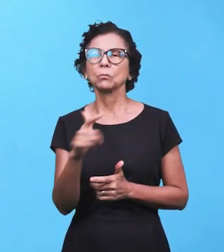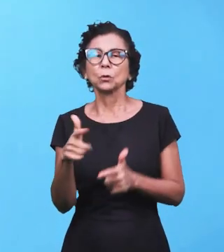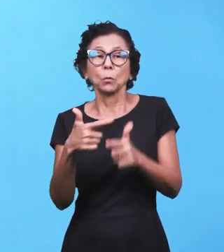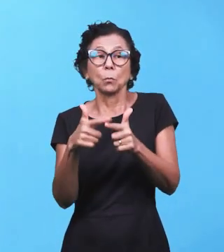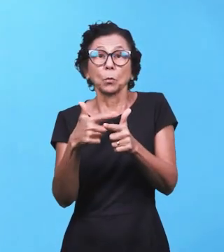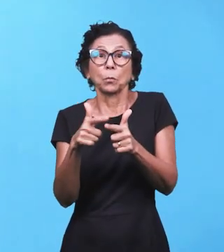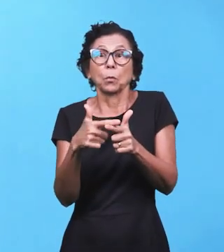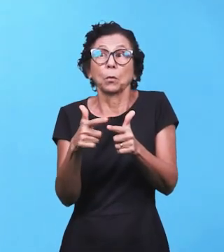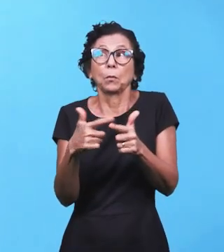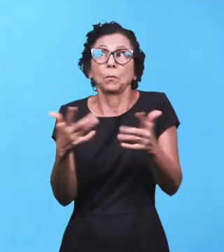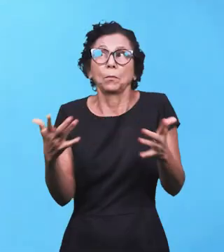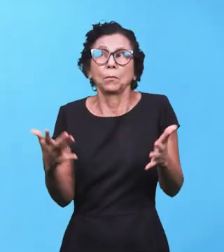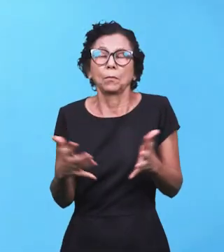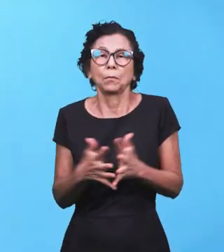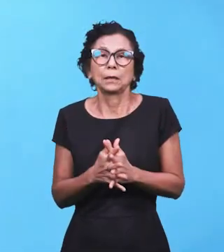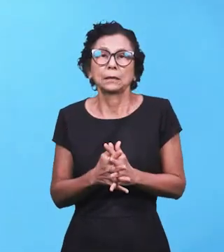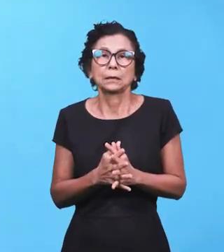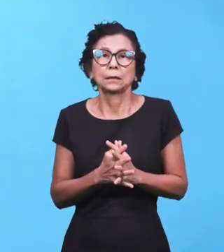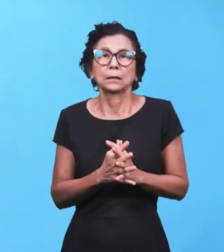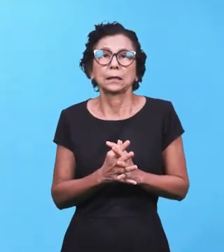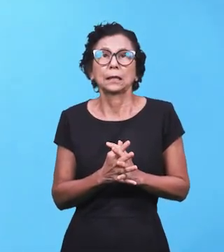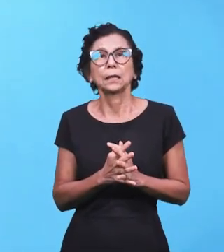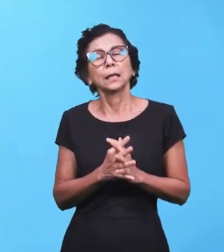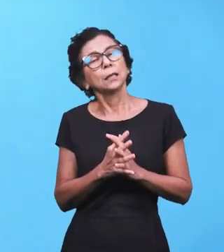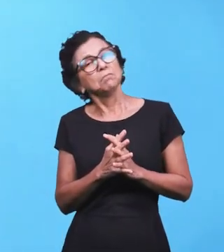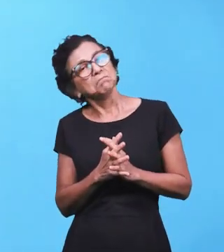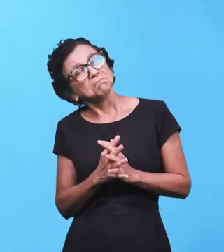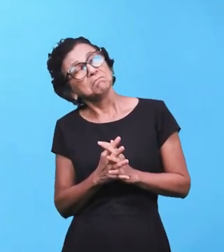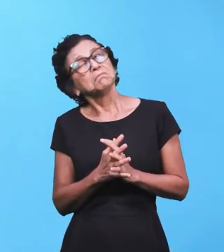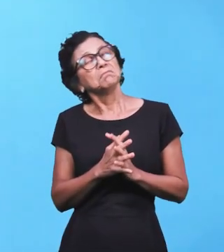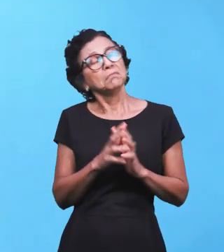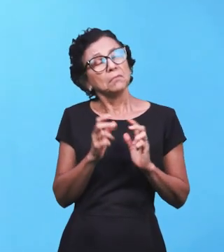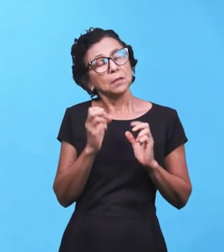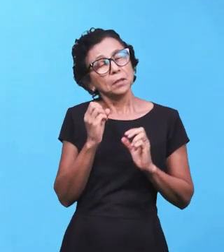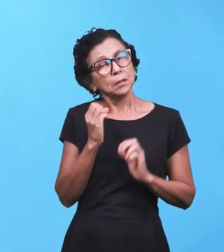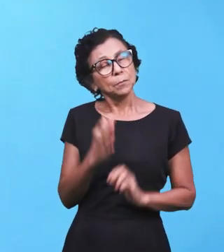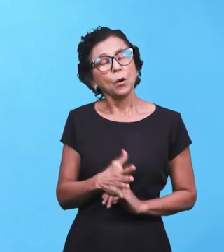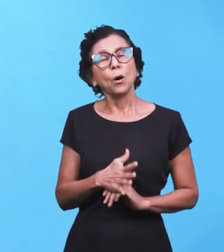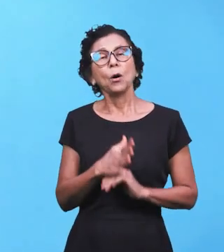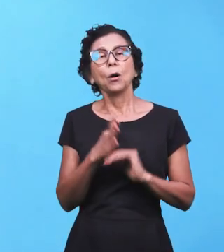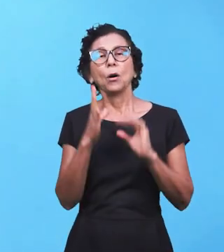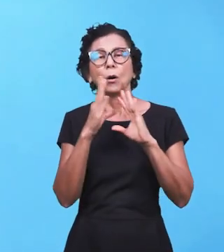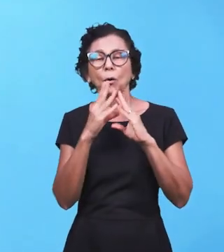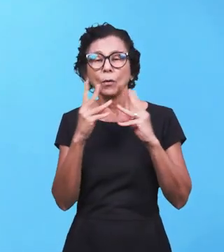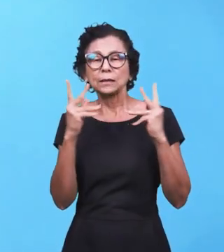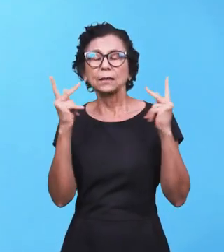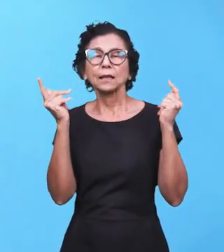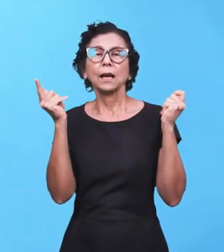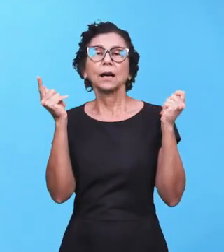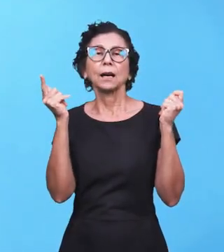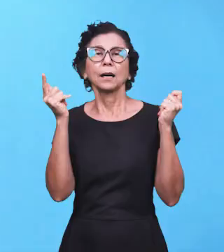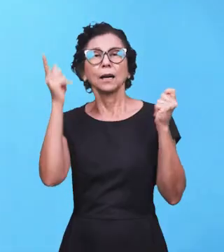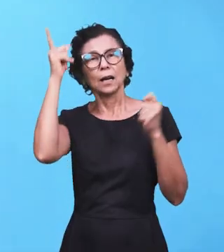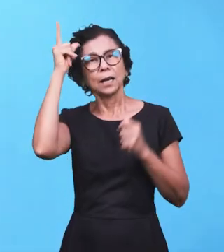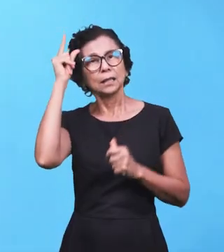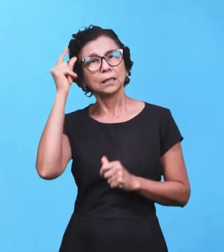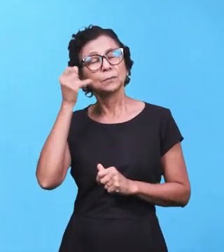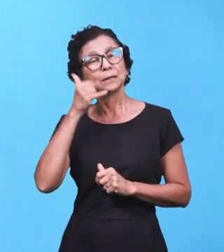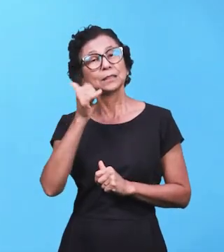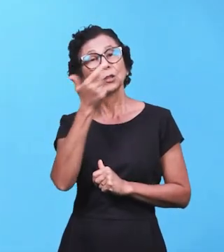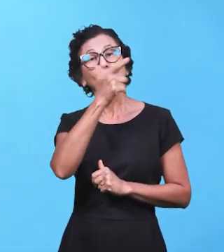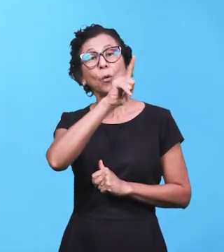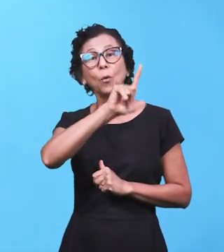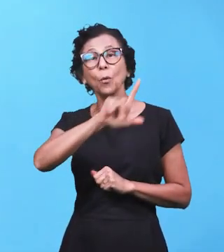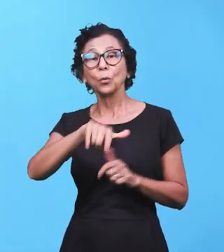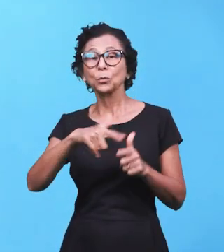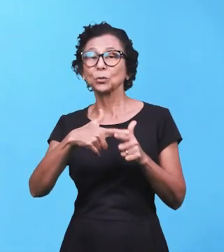assim grande, vai realmente melhorar, vai trazer um hálito fresco, mas se tiver outras causas envolvidas, ele vai apenas